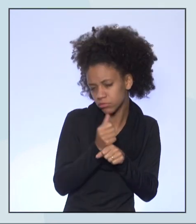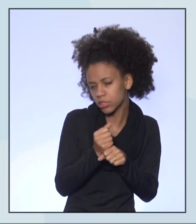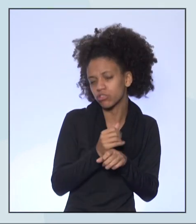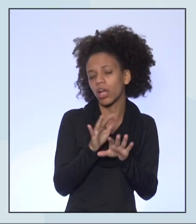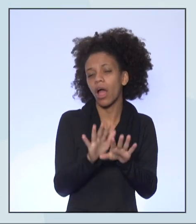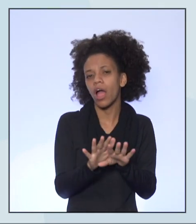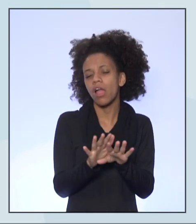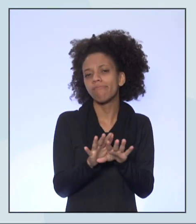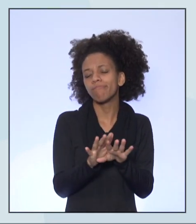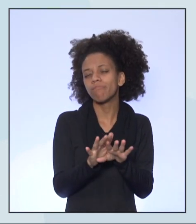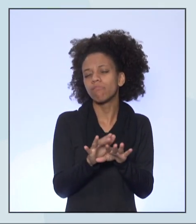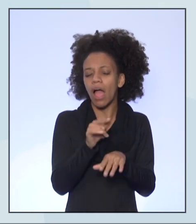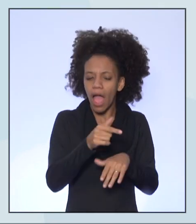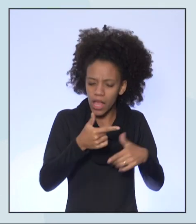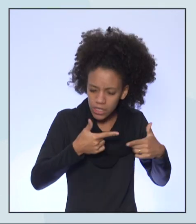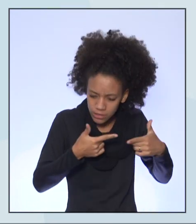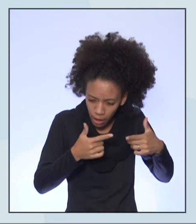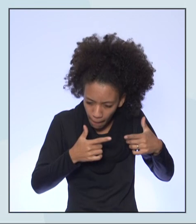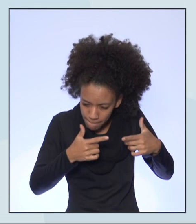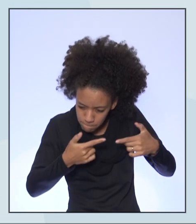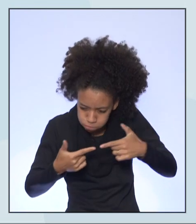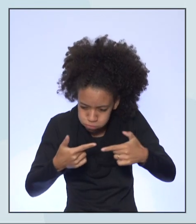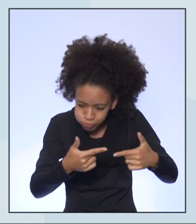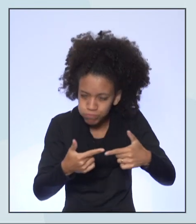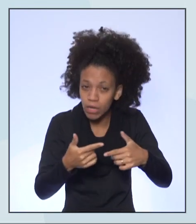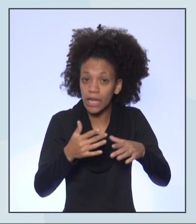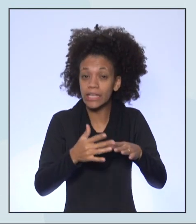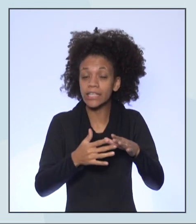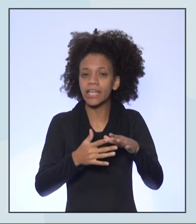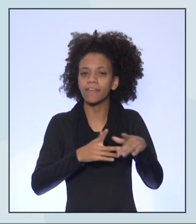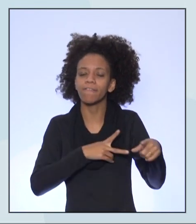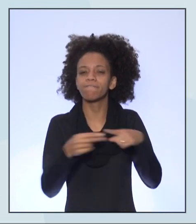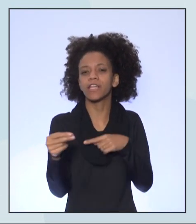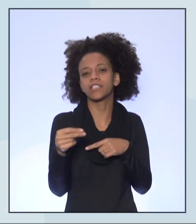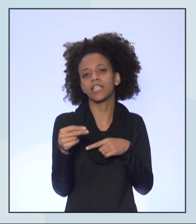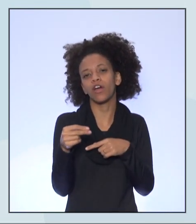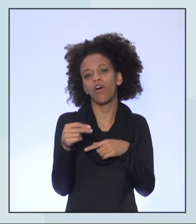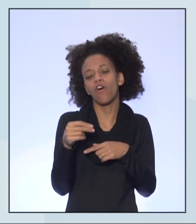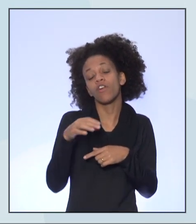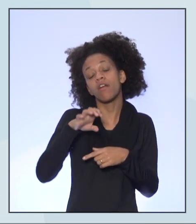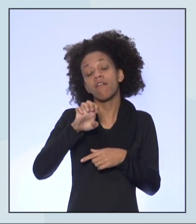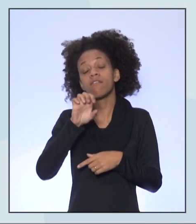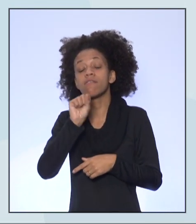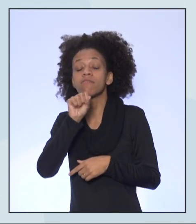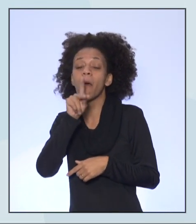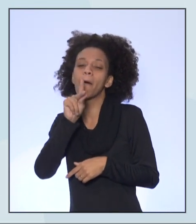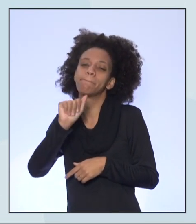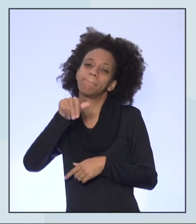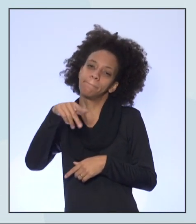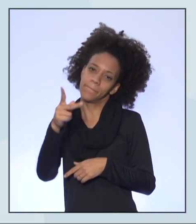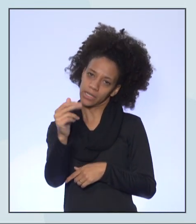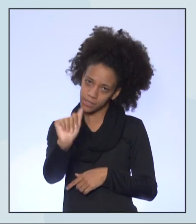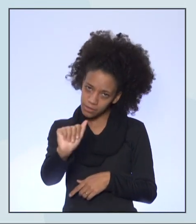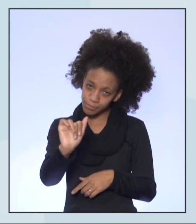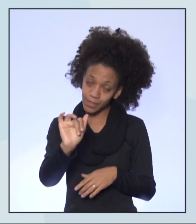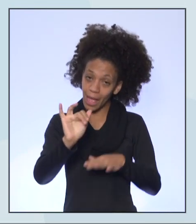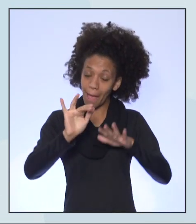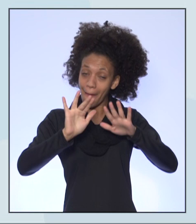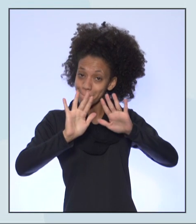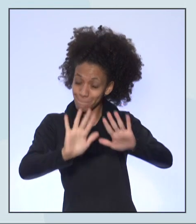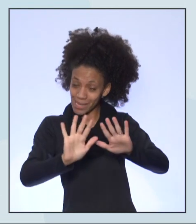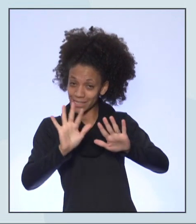Sete Anos, quem saiu vencedor foi a Espanha. Nós temos também a França participando do processo